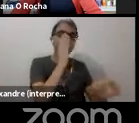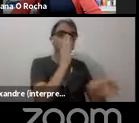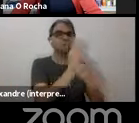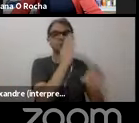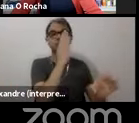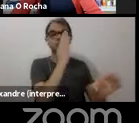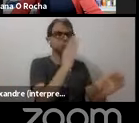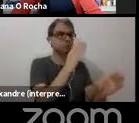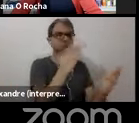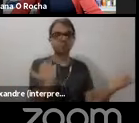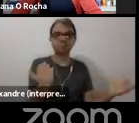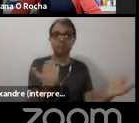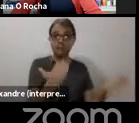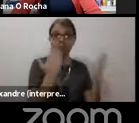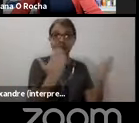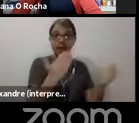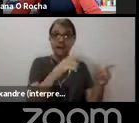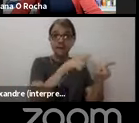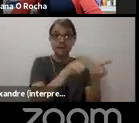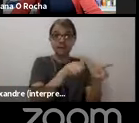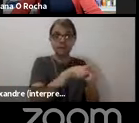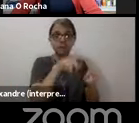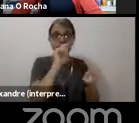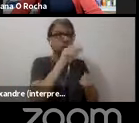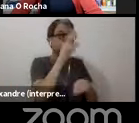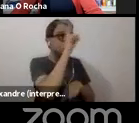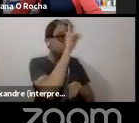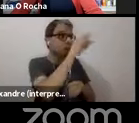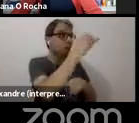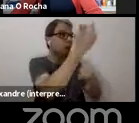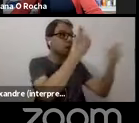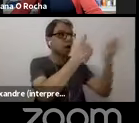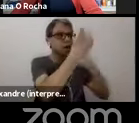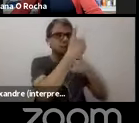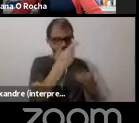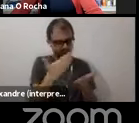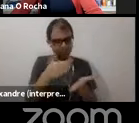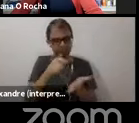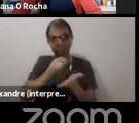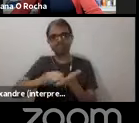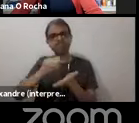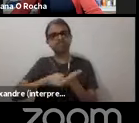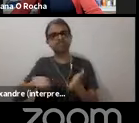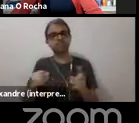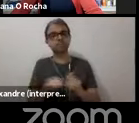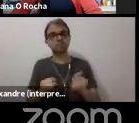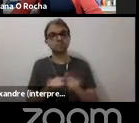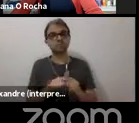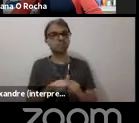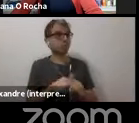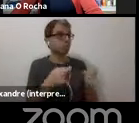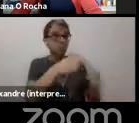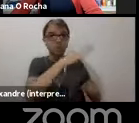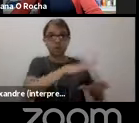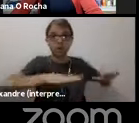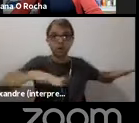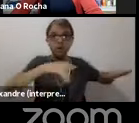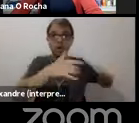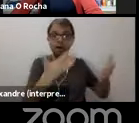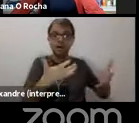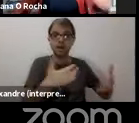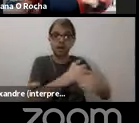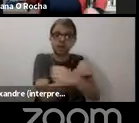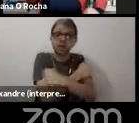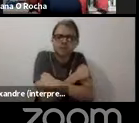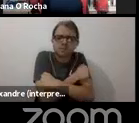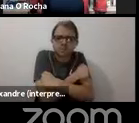E elas querem escrever também sobre essas histórias. Elas estão querendo se abraçar, é verdade, estão querendo